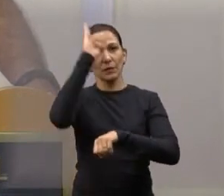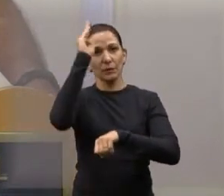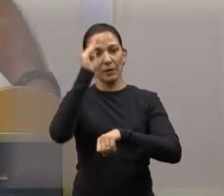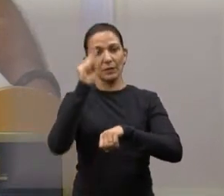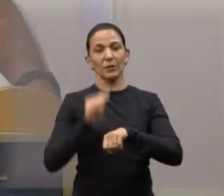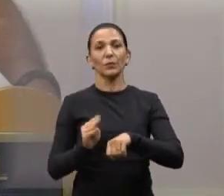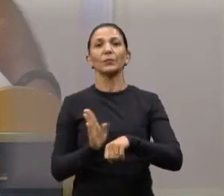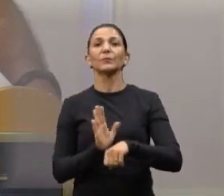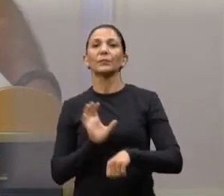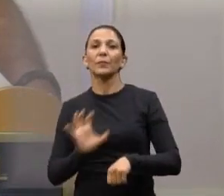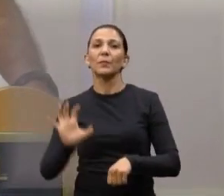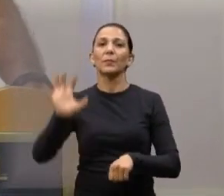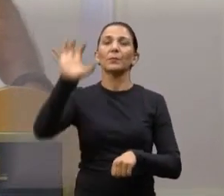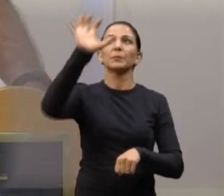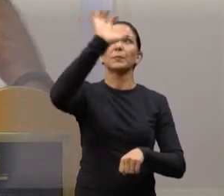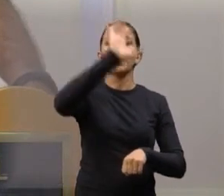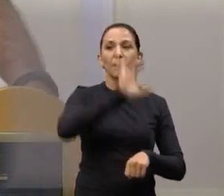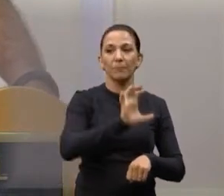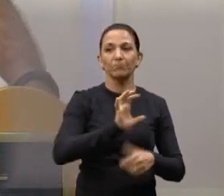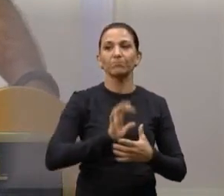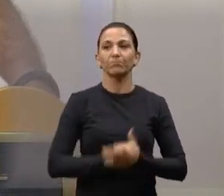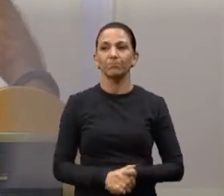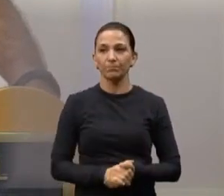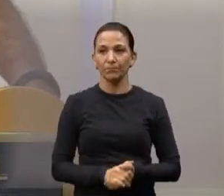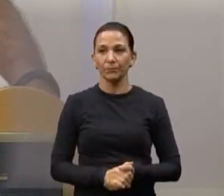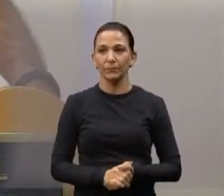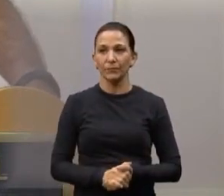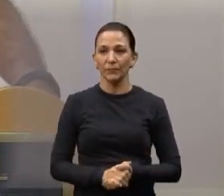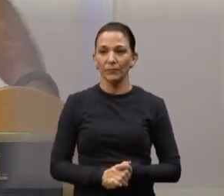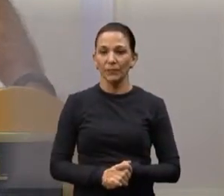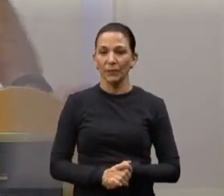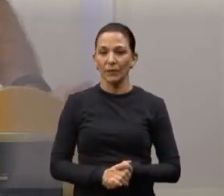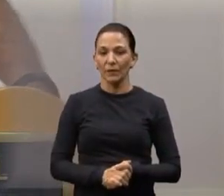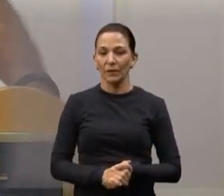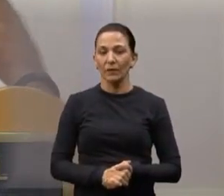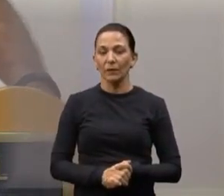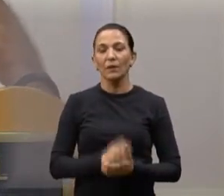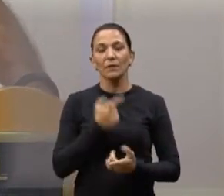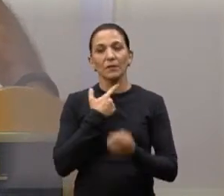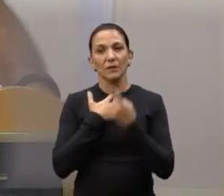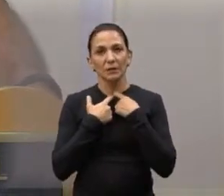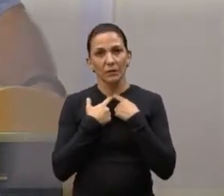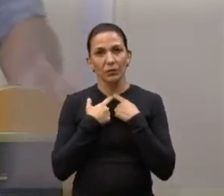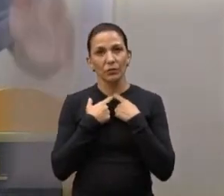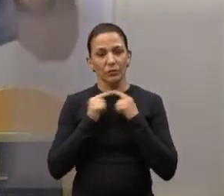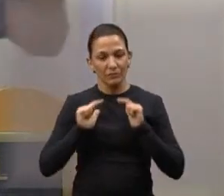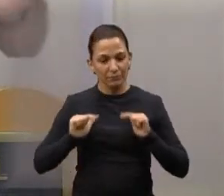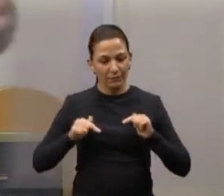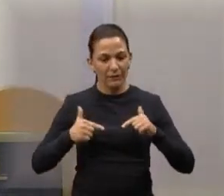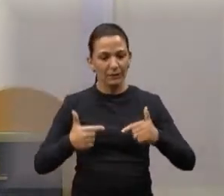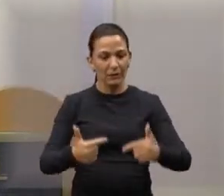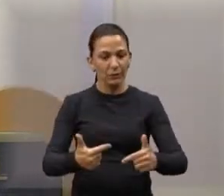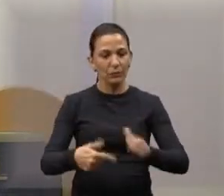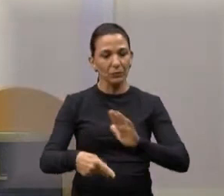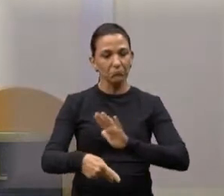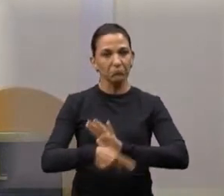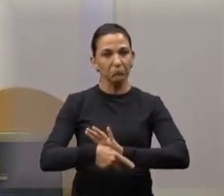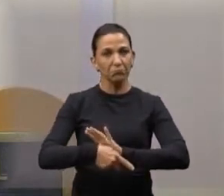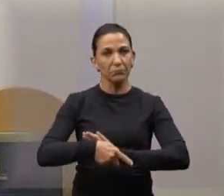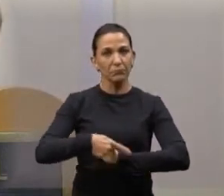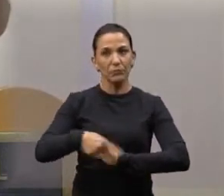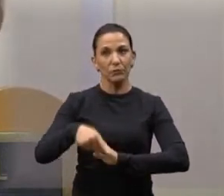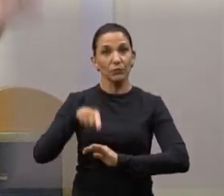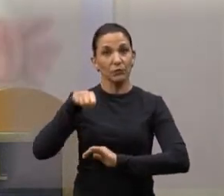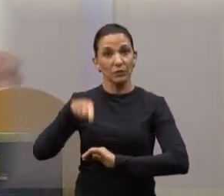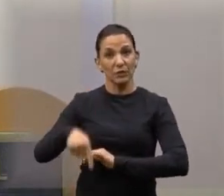muito importante. E espero, Fabi, que essa aposta, essa luta, né, com todo o mérito seu, que